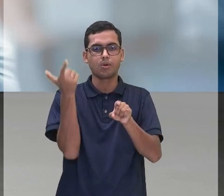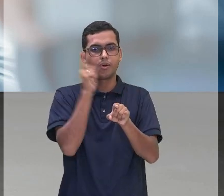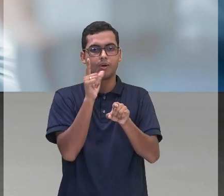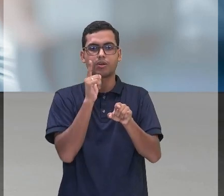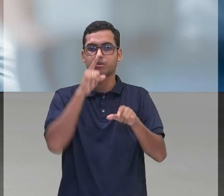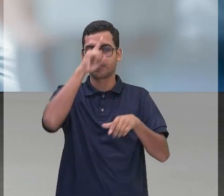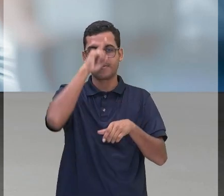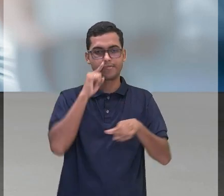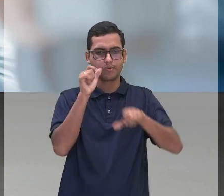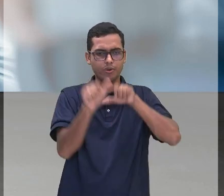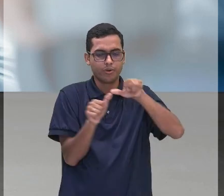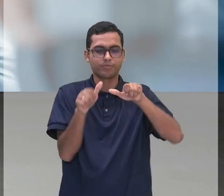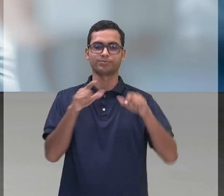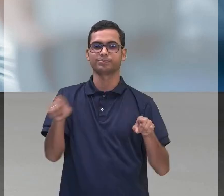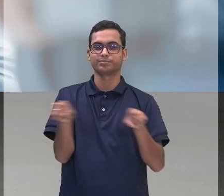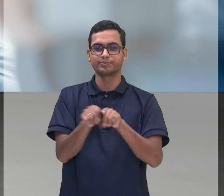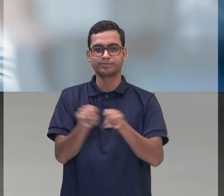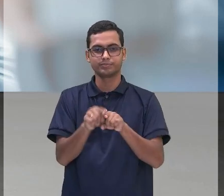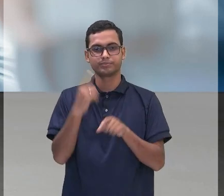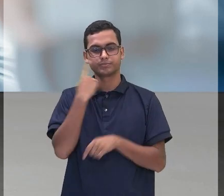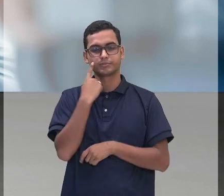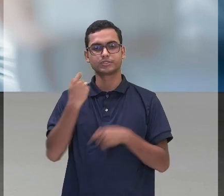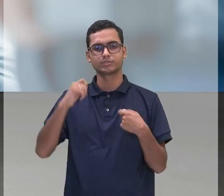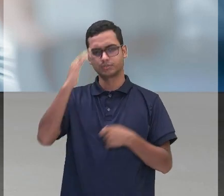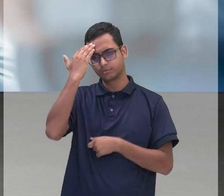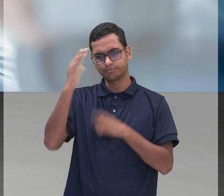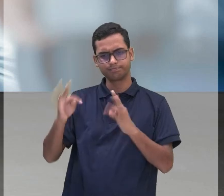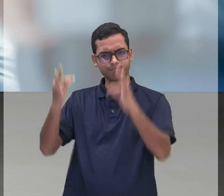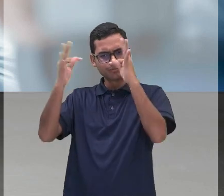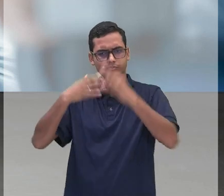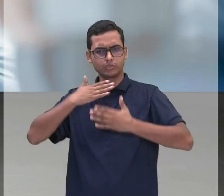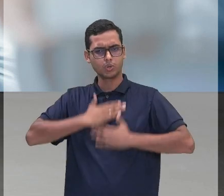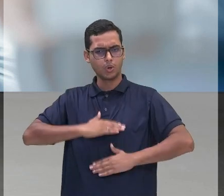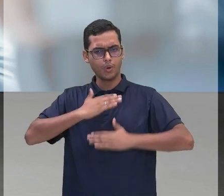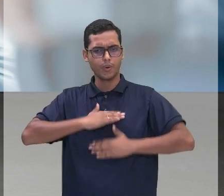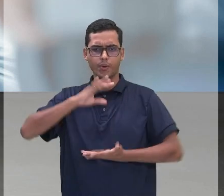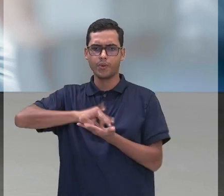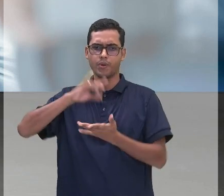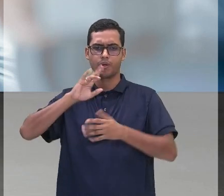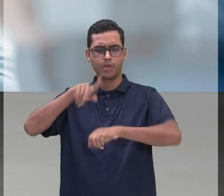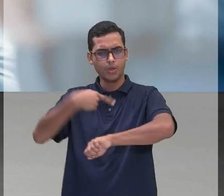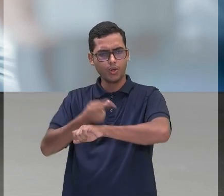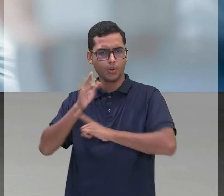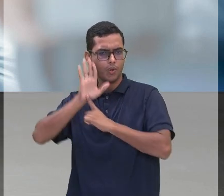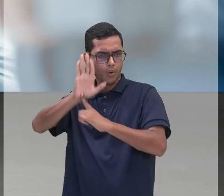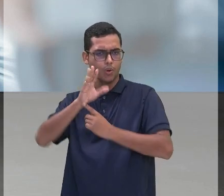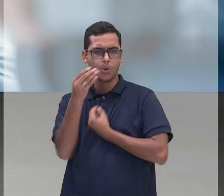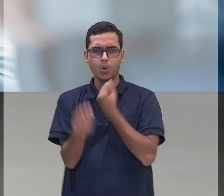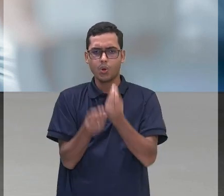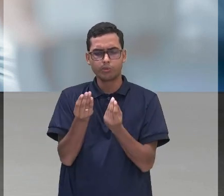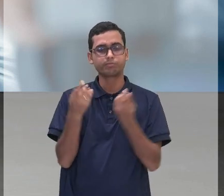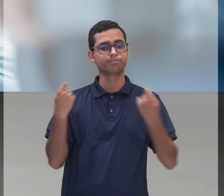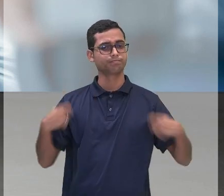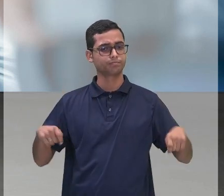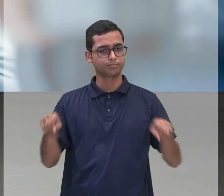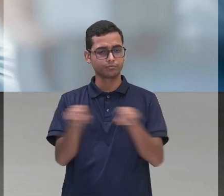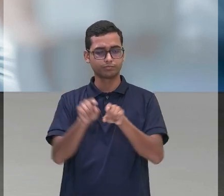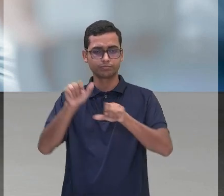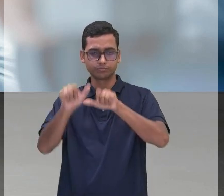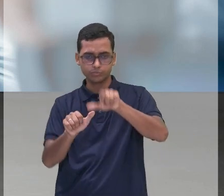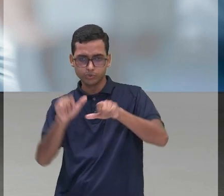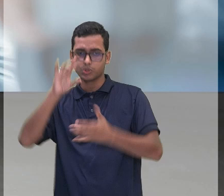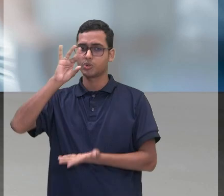palavrinhas assim que a gente precisa compreender com mais calma, né? Porque ela vai mostrando ali de que forma é necessário